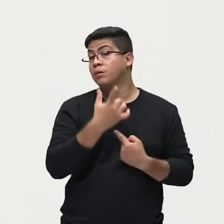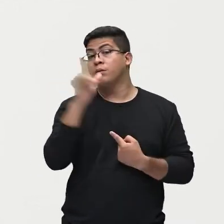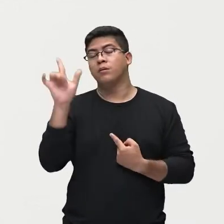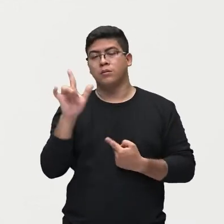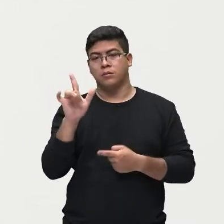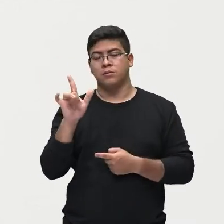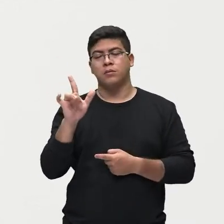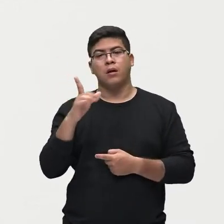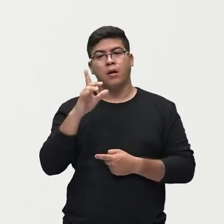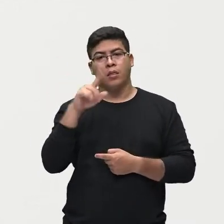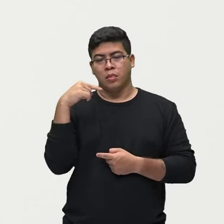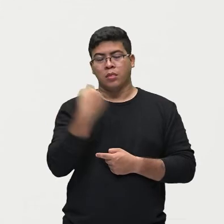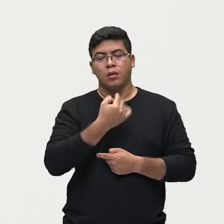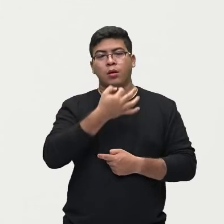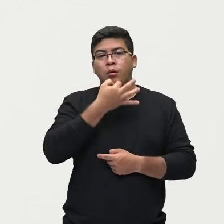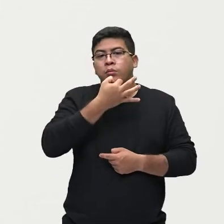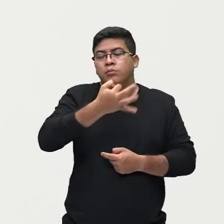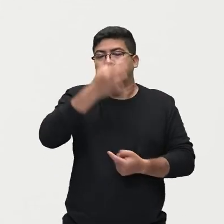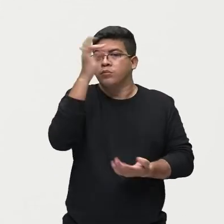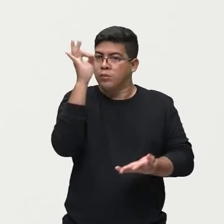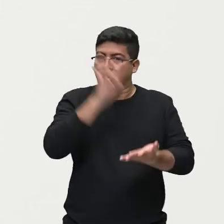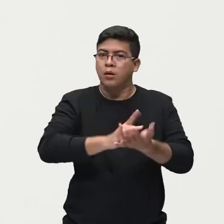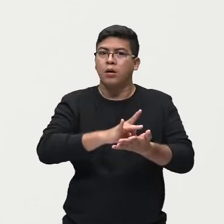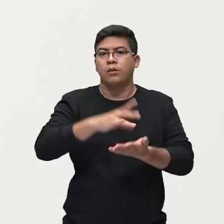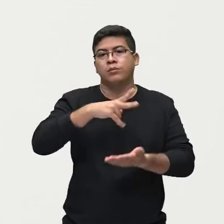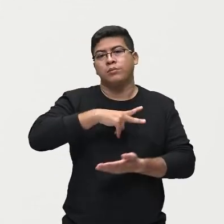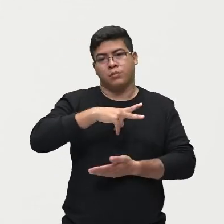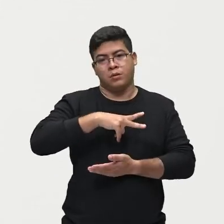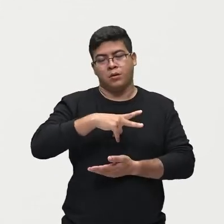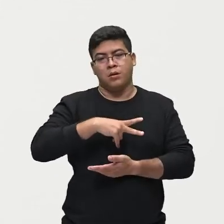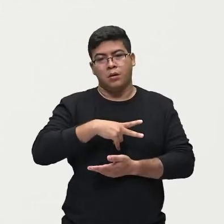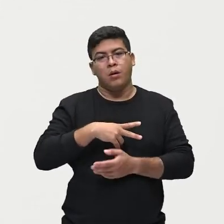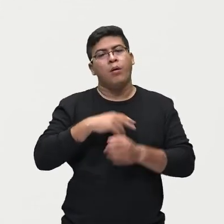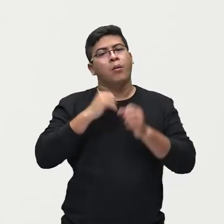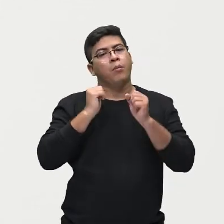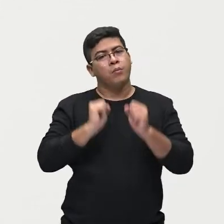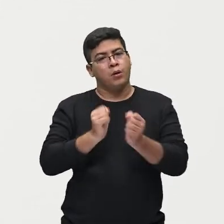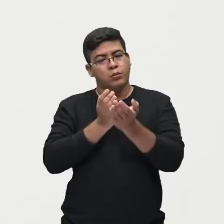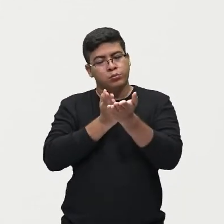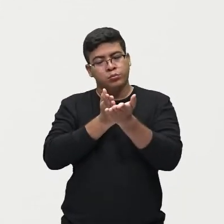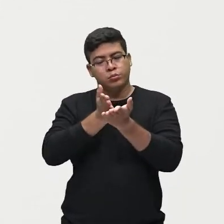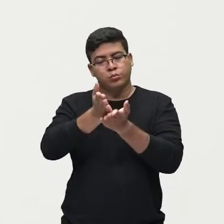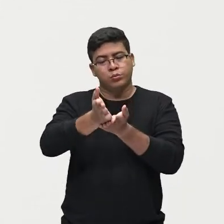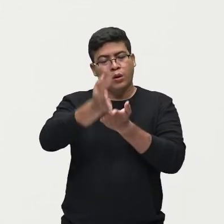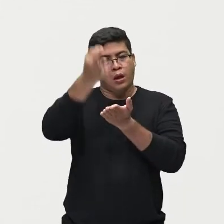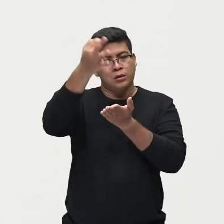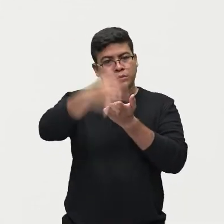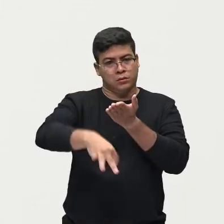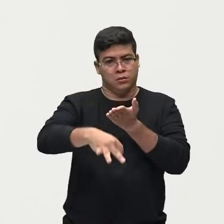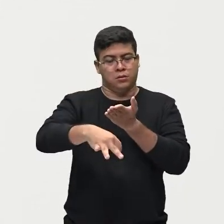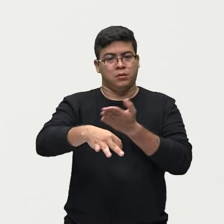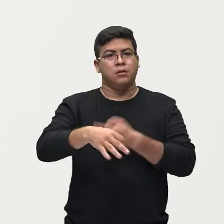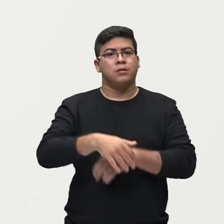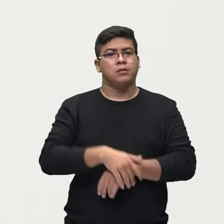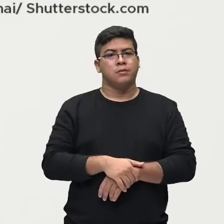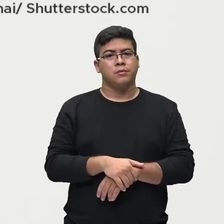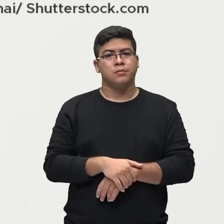honestidade pessoal, ela pode mostrar o caminho do que realmente é certo, né?